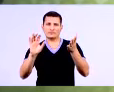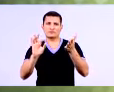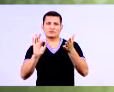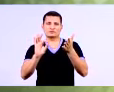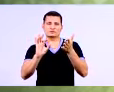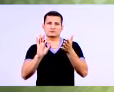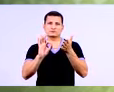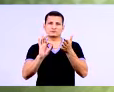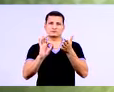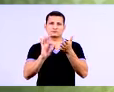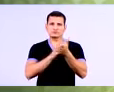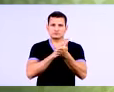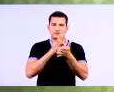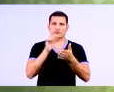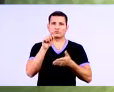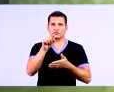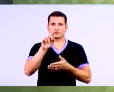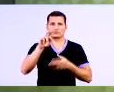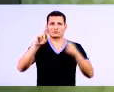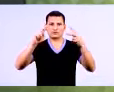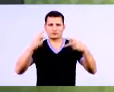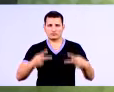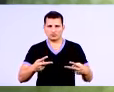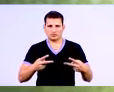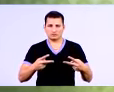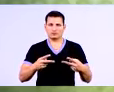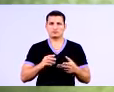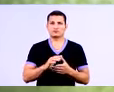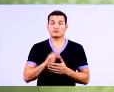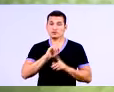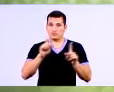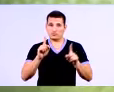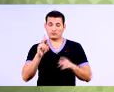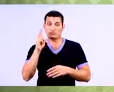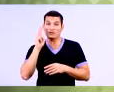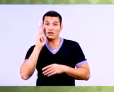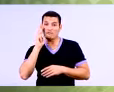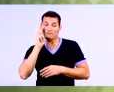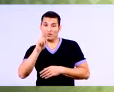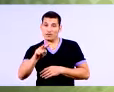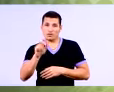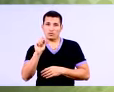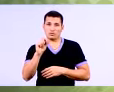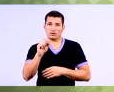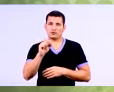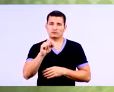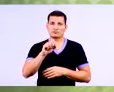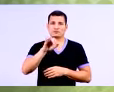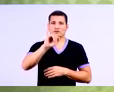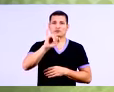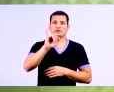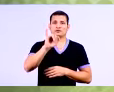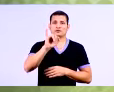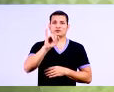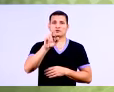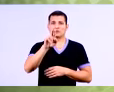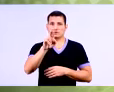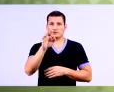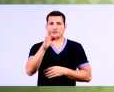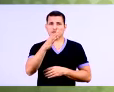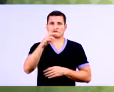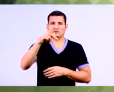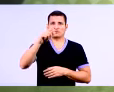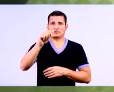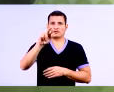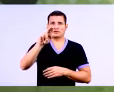inscrição.html, news.html, não. Ele vai ler na página escrito assim, ir para a página X,